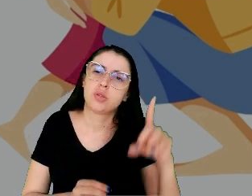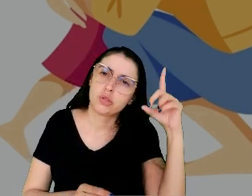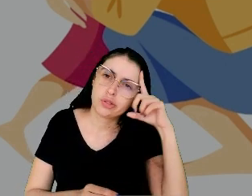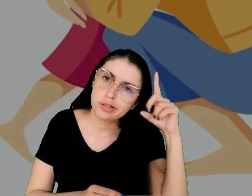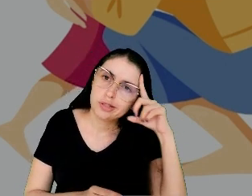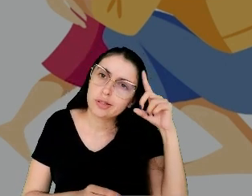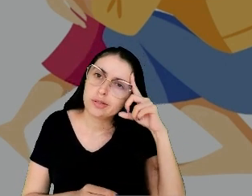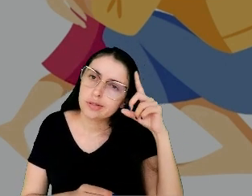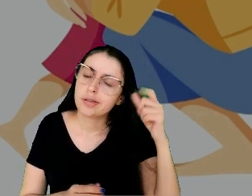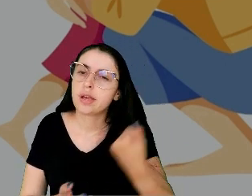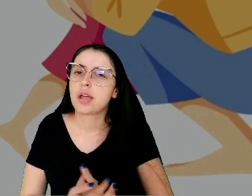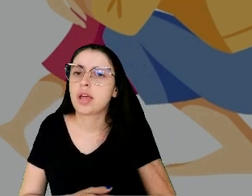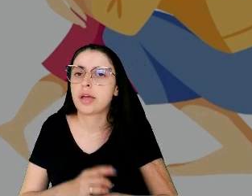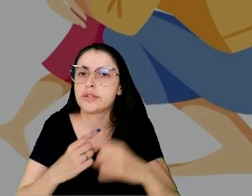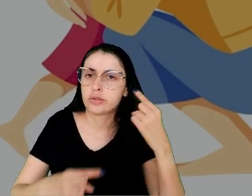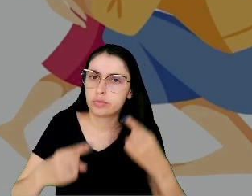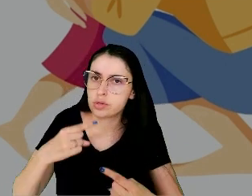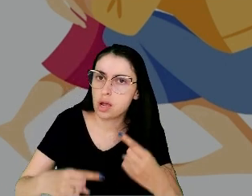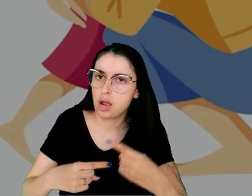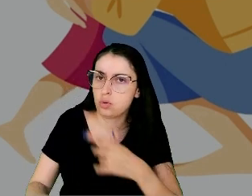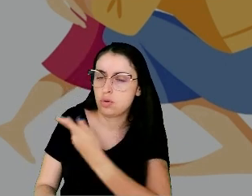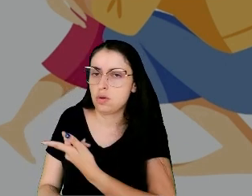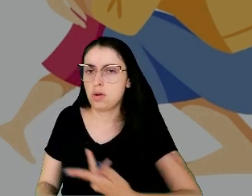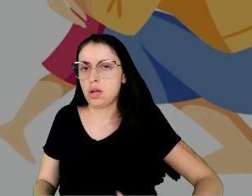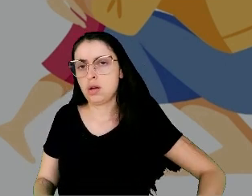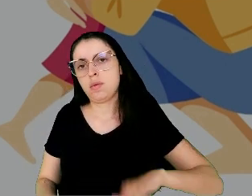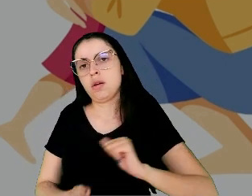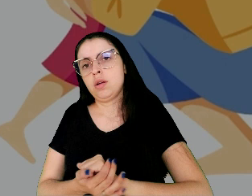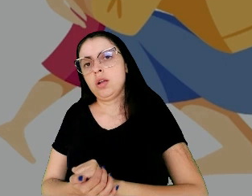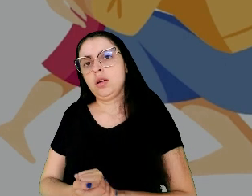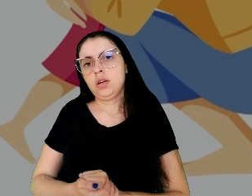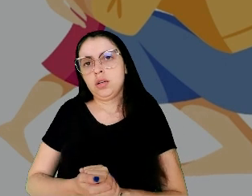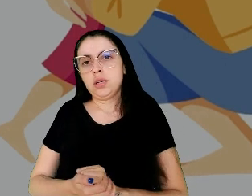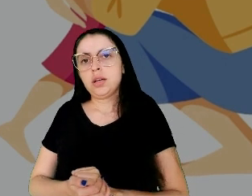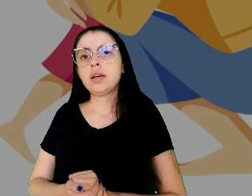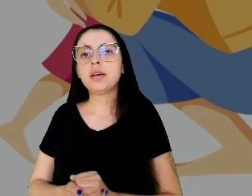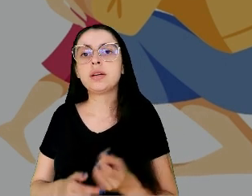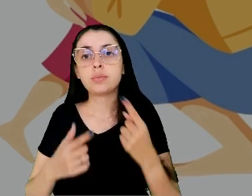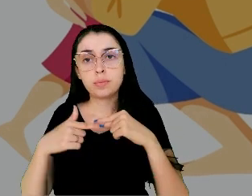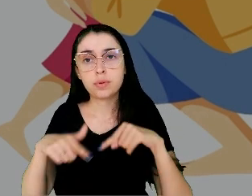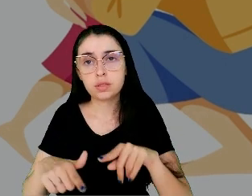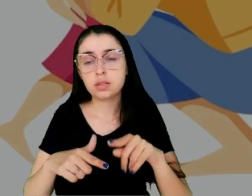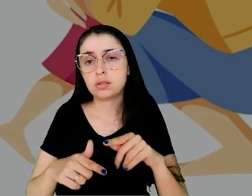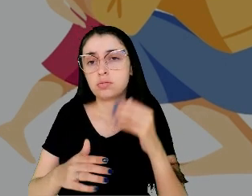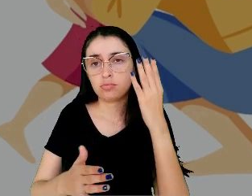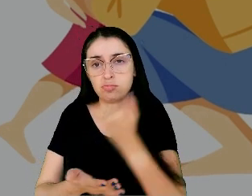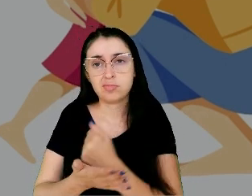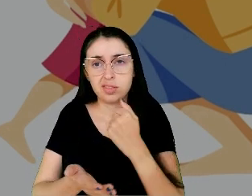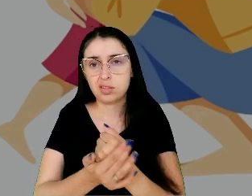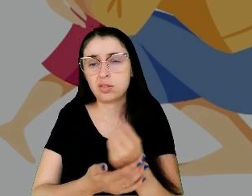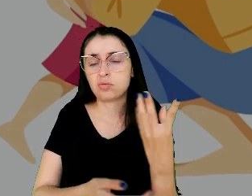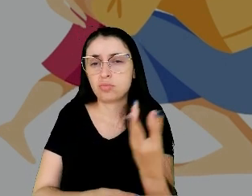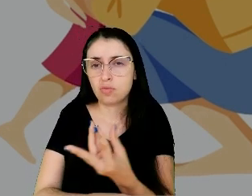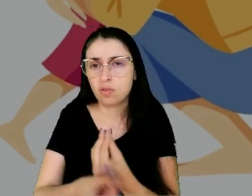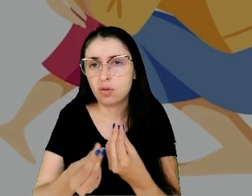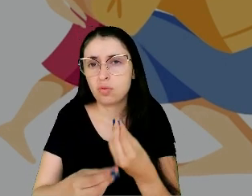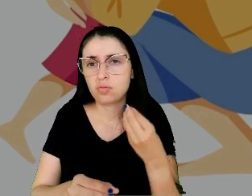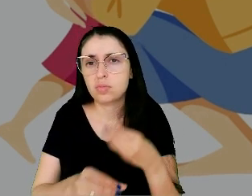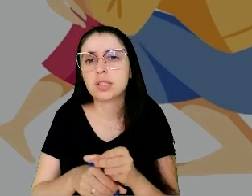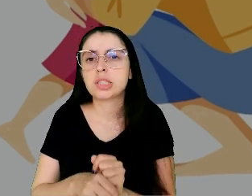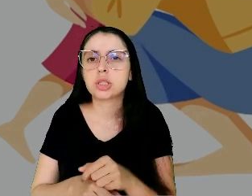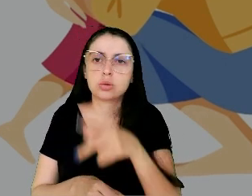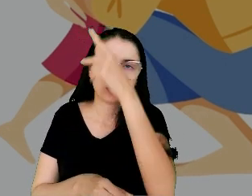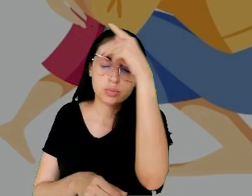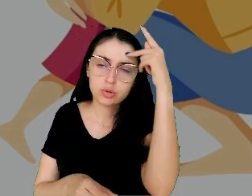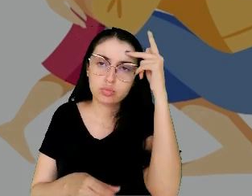públicas e, principalmente, auditorias e prestações de contas numa contabilidade cidadã